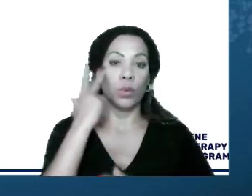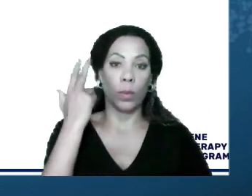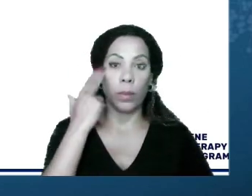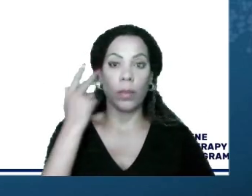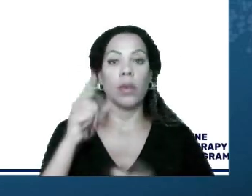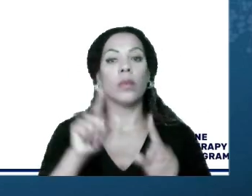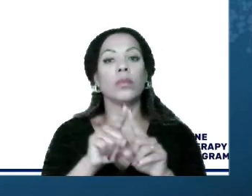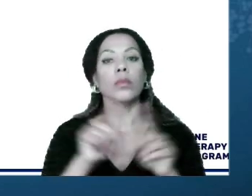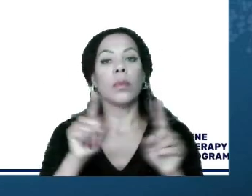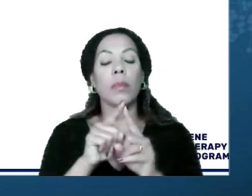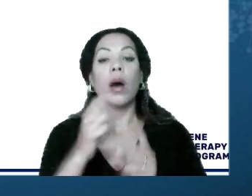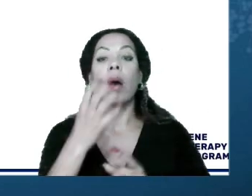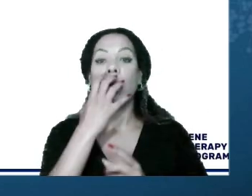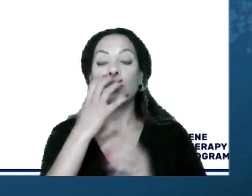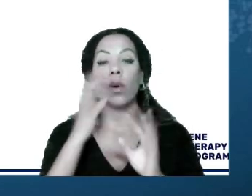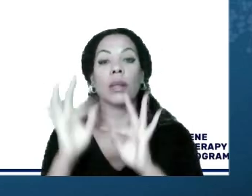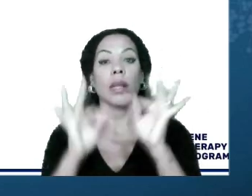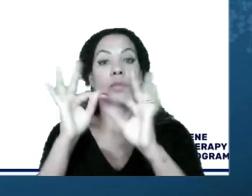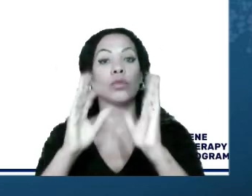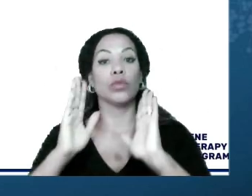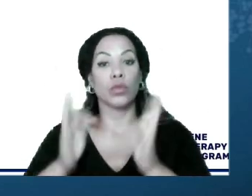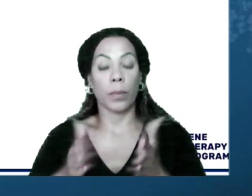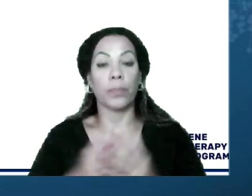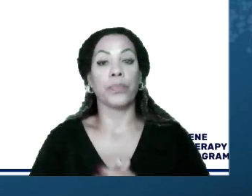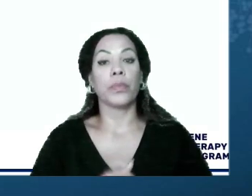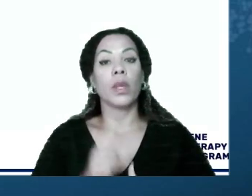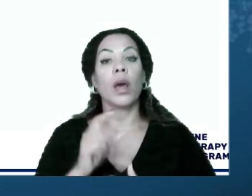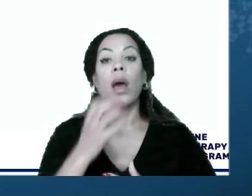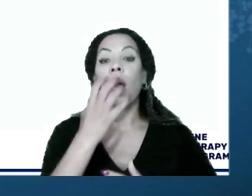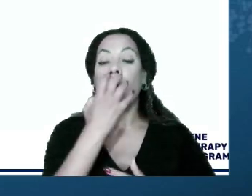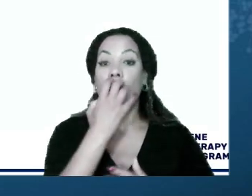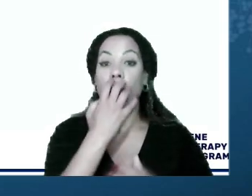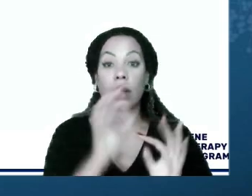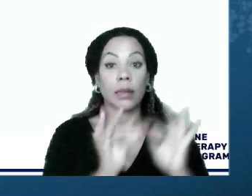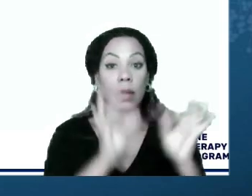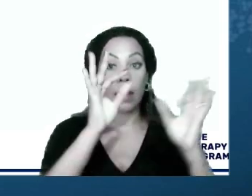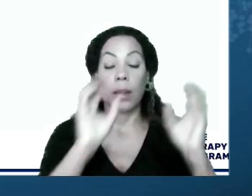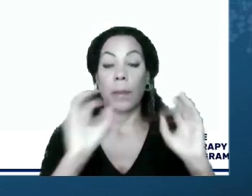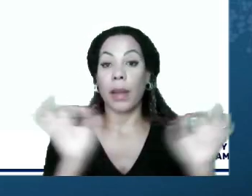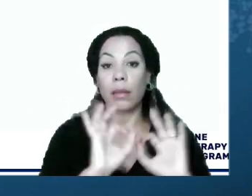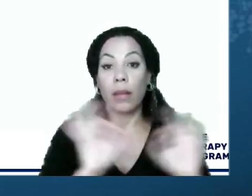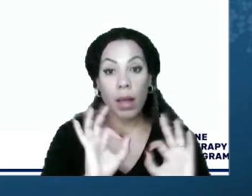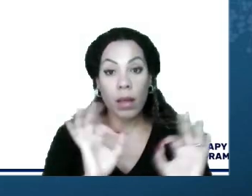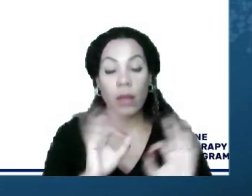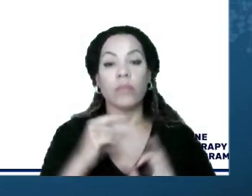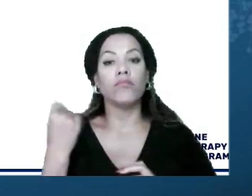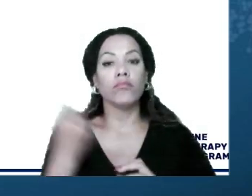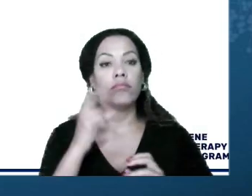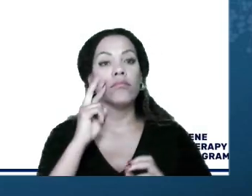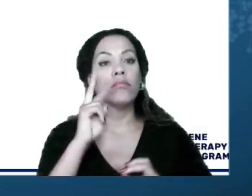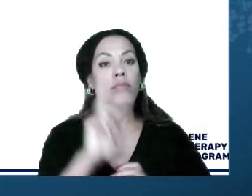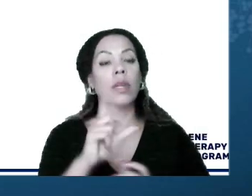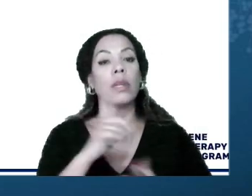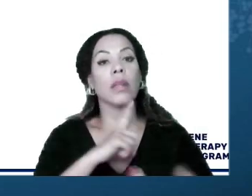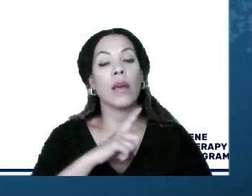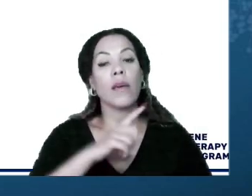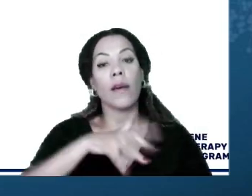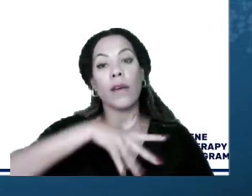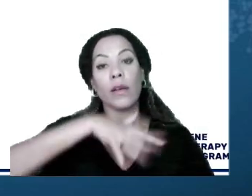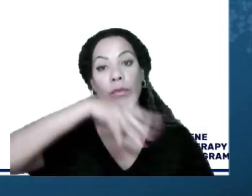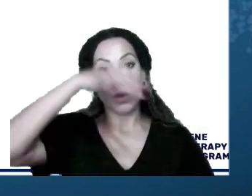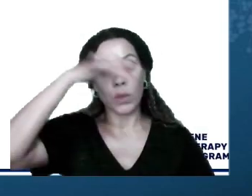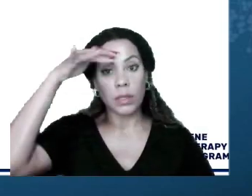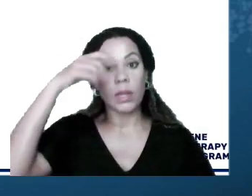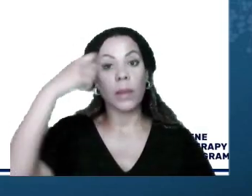os cães tratados. E os cães sem tratamento, a gente conduziu com velocidade, eles precisavam